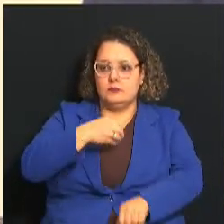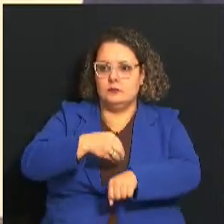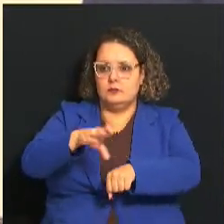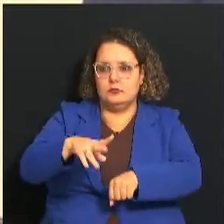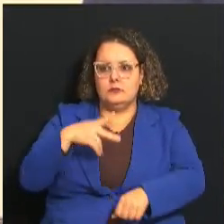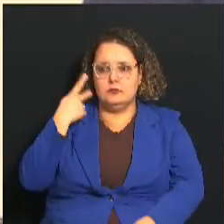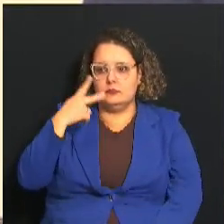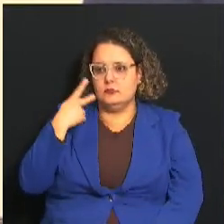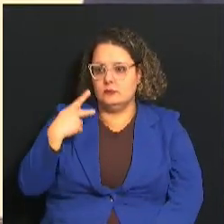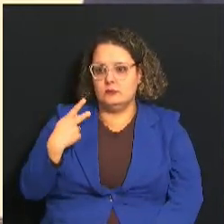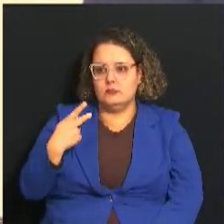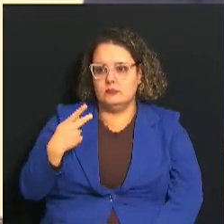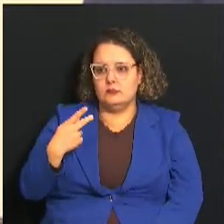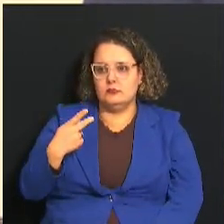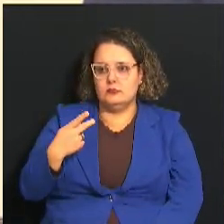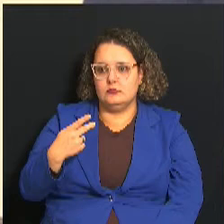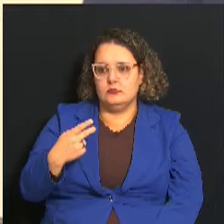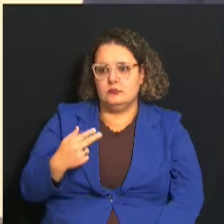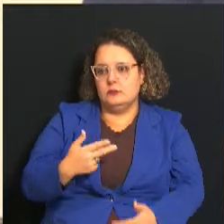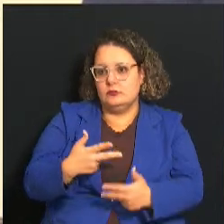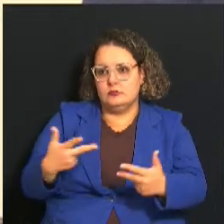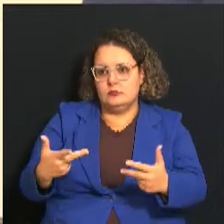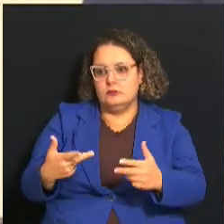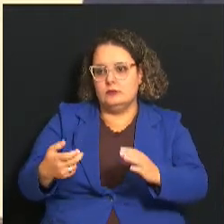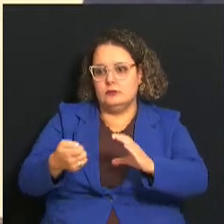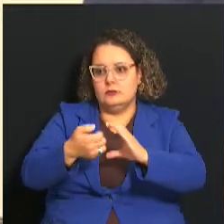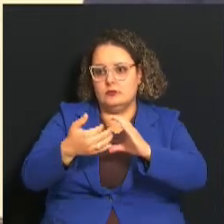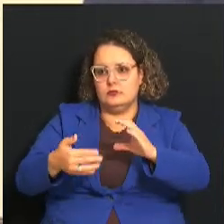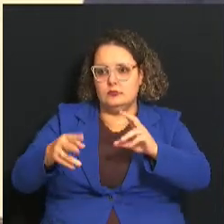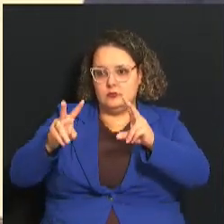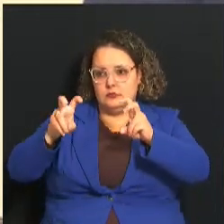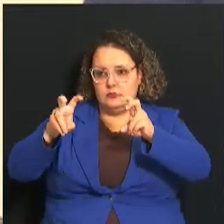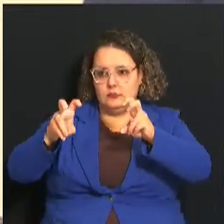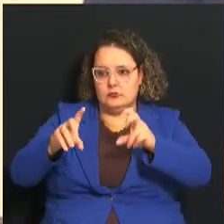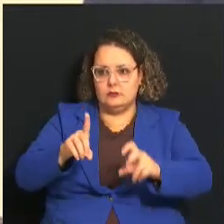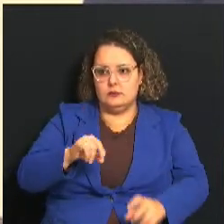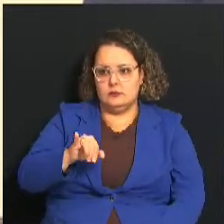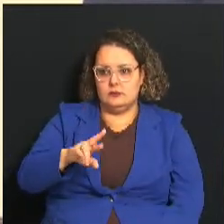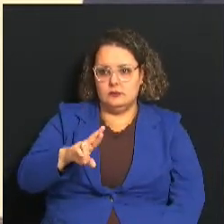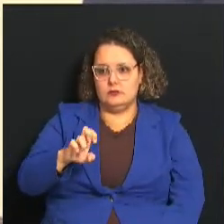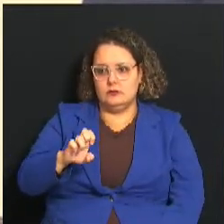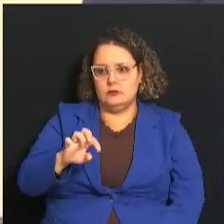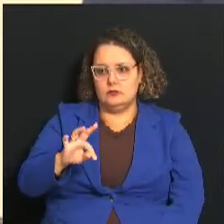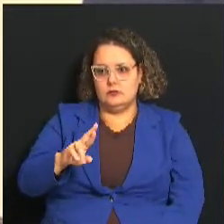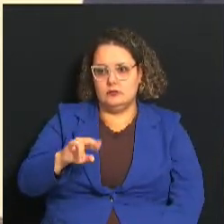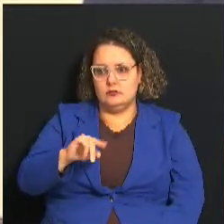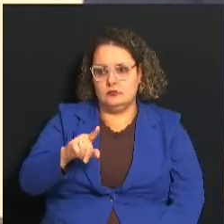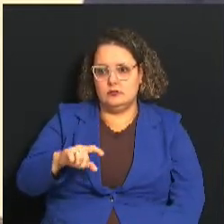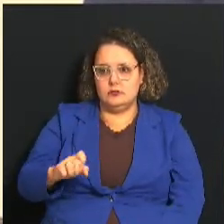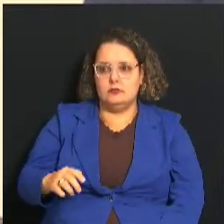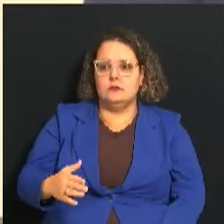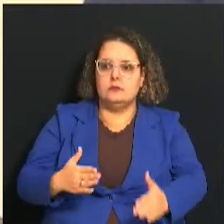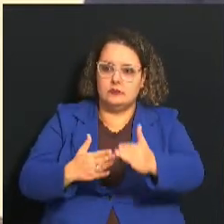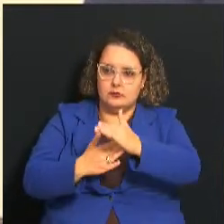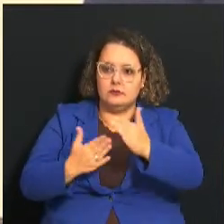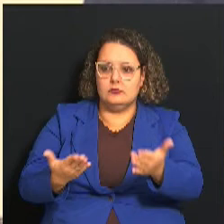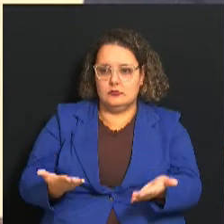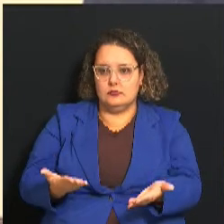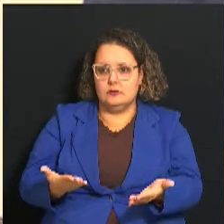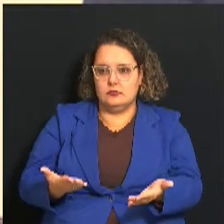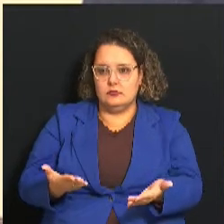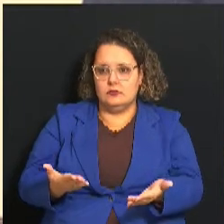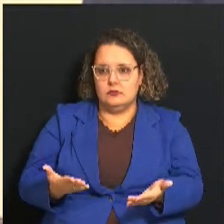alguma função de caráter, tese de diretivo. É uma limitação, entendeu? Porque talvez a gente tenha que